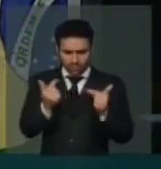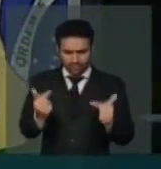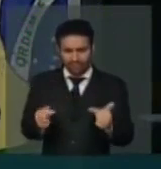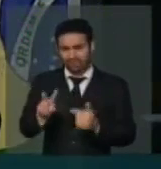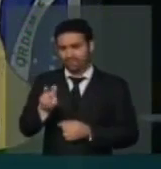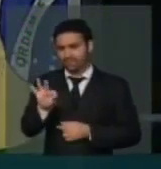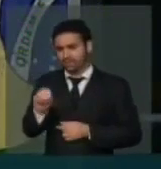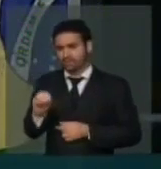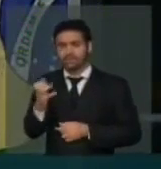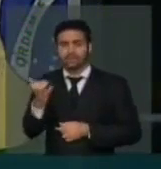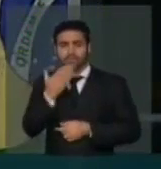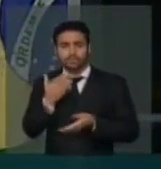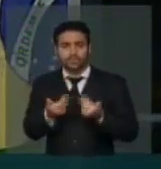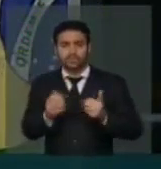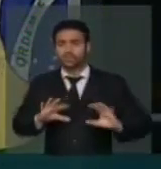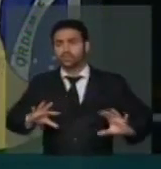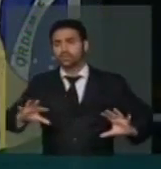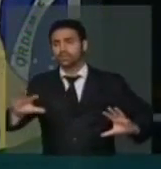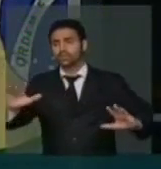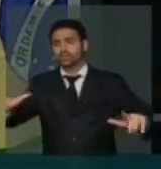a todos os congressistas,